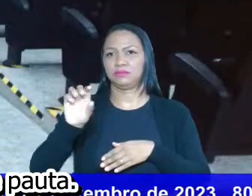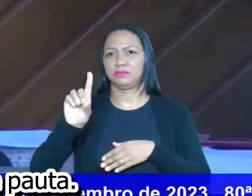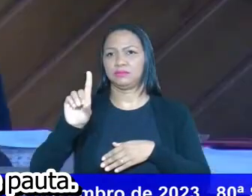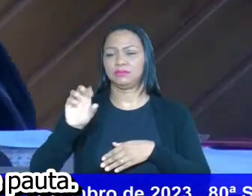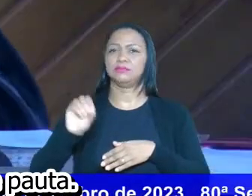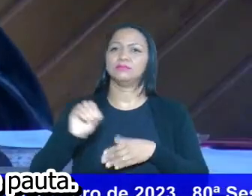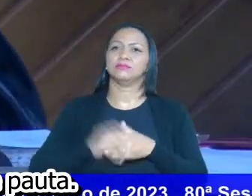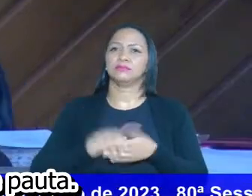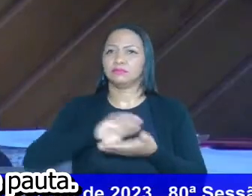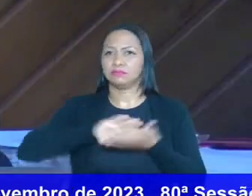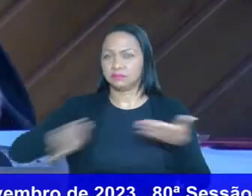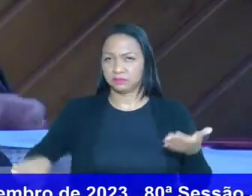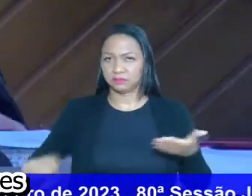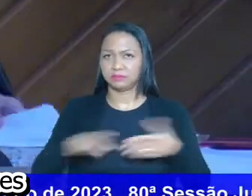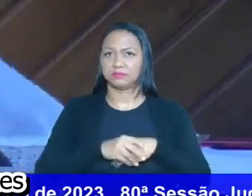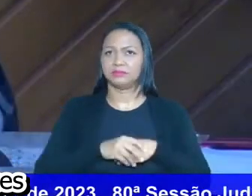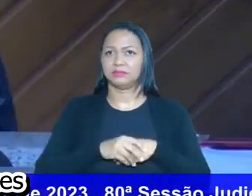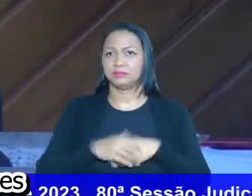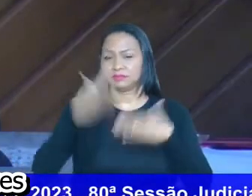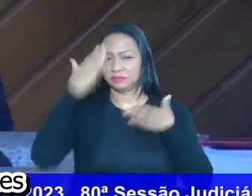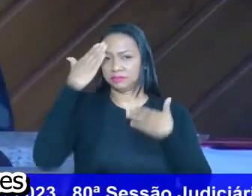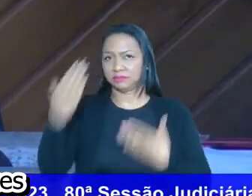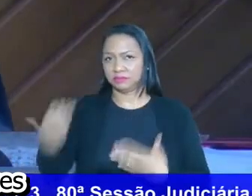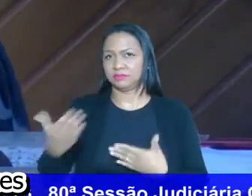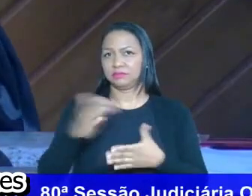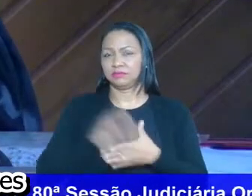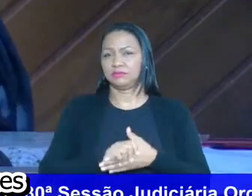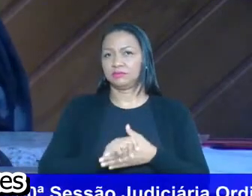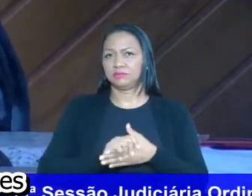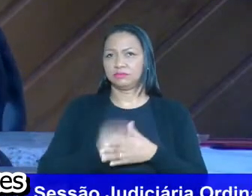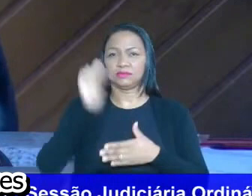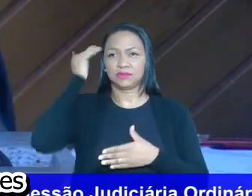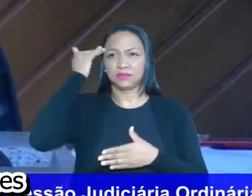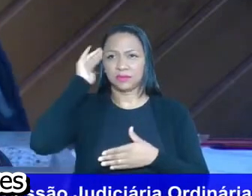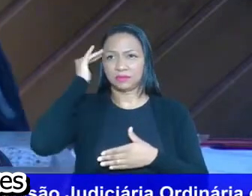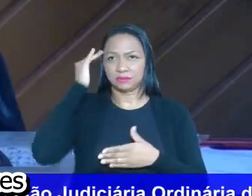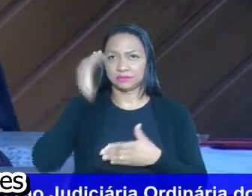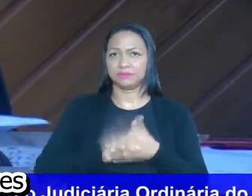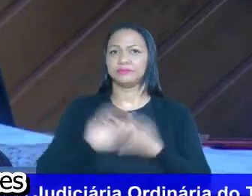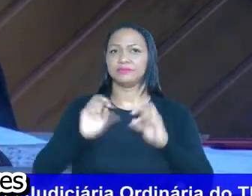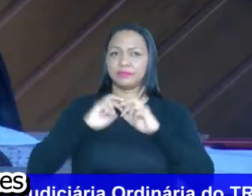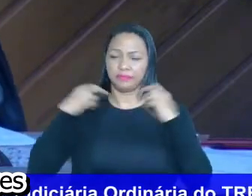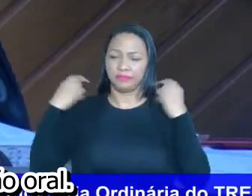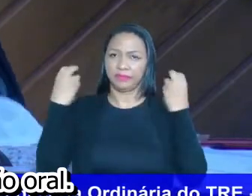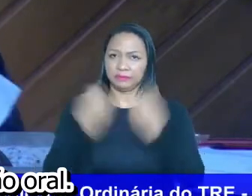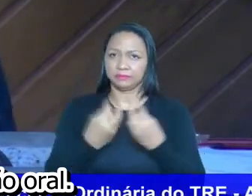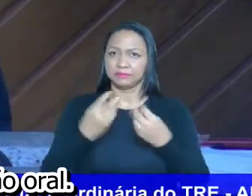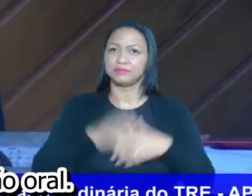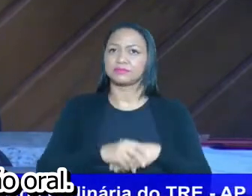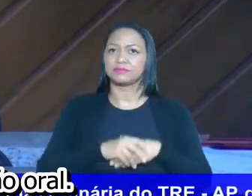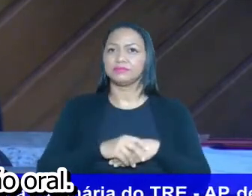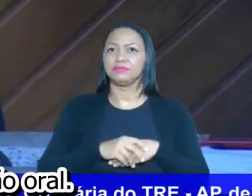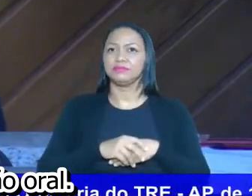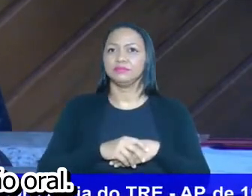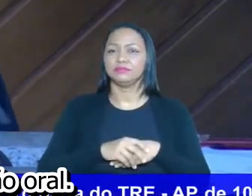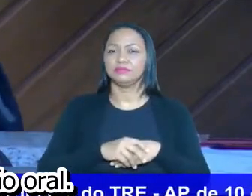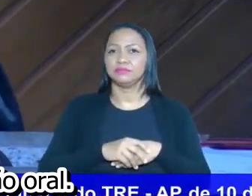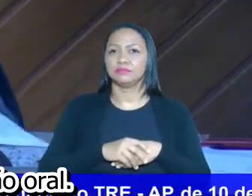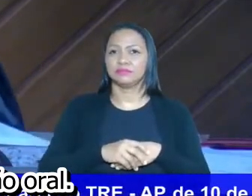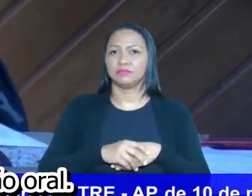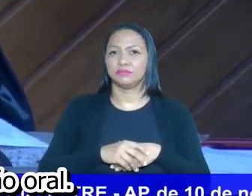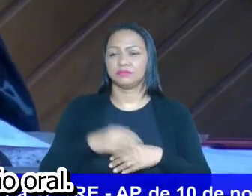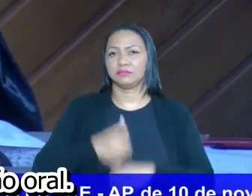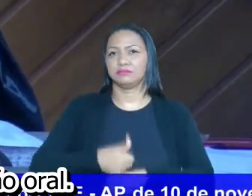Então, retirado esses de pauta, agradecemos a compreensão dos presentes e vamos dar prioridade